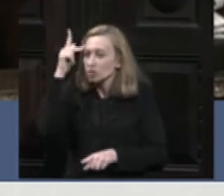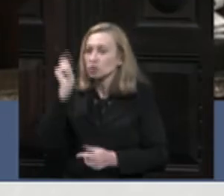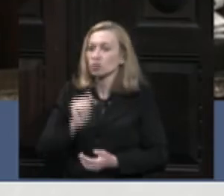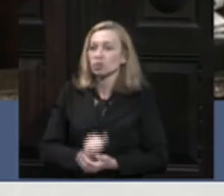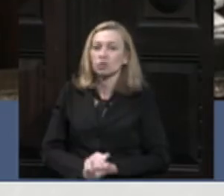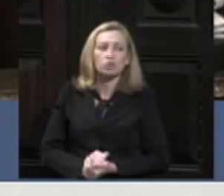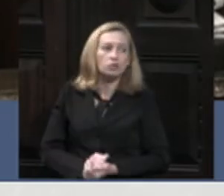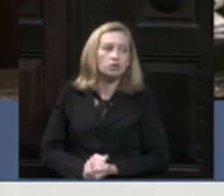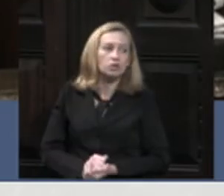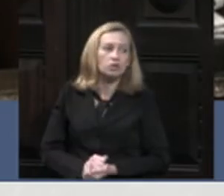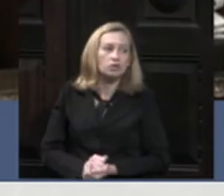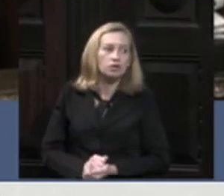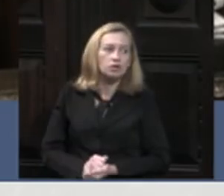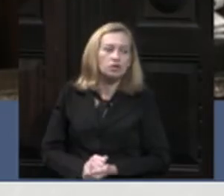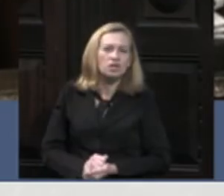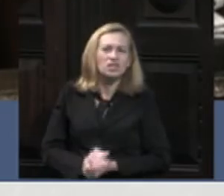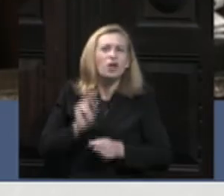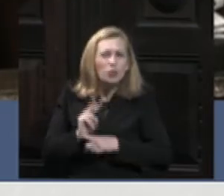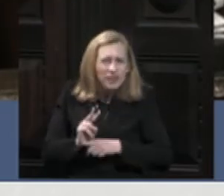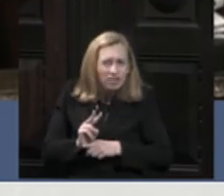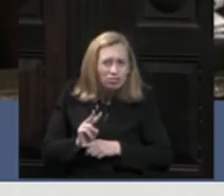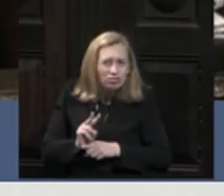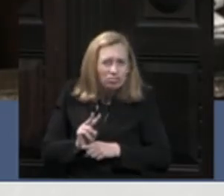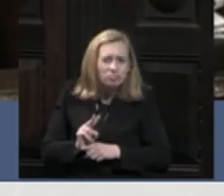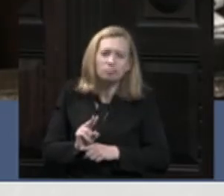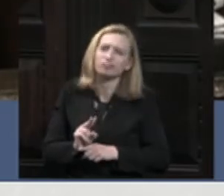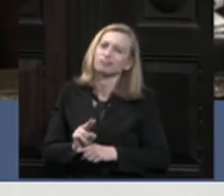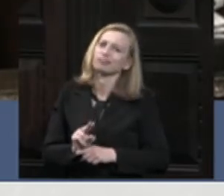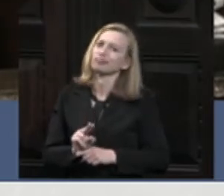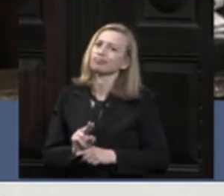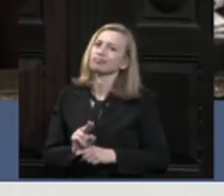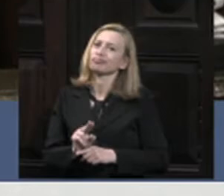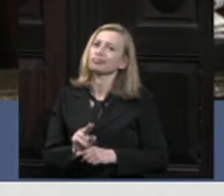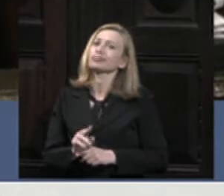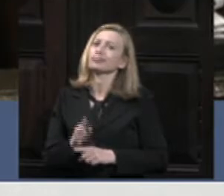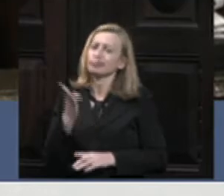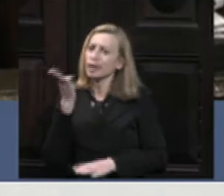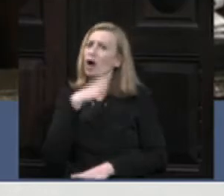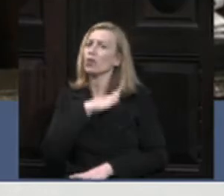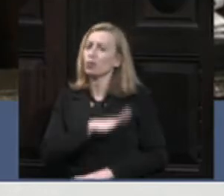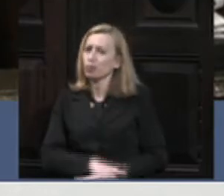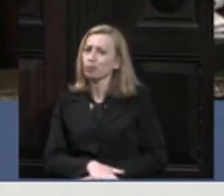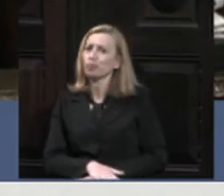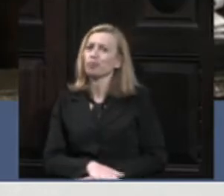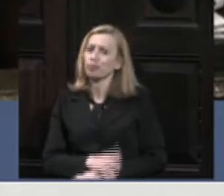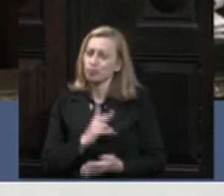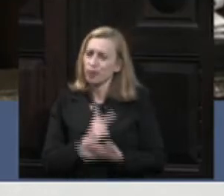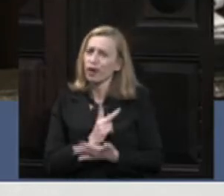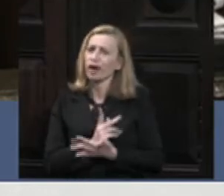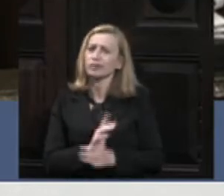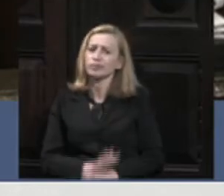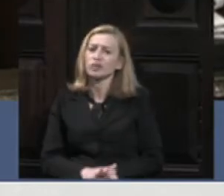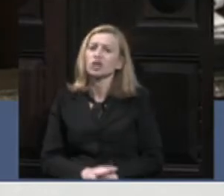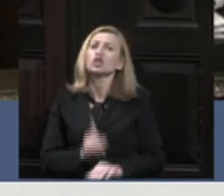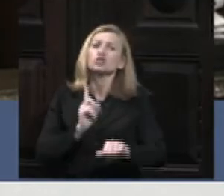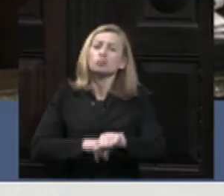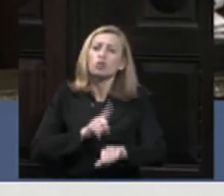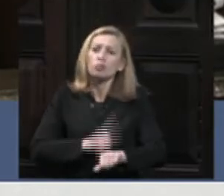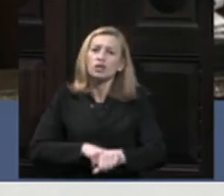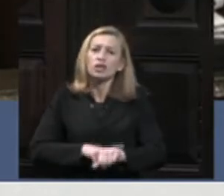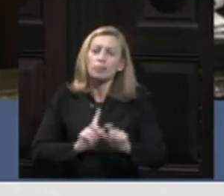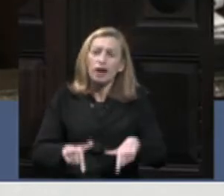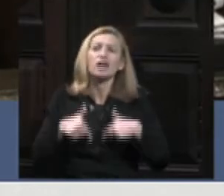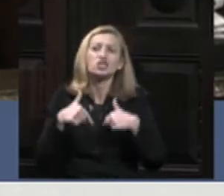Está cuidando muito mal. E quando manifesta o propósito